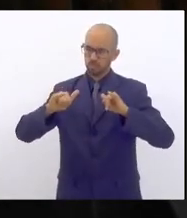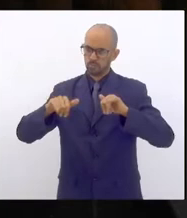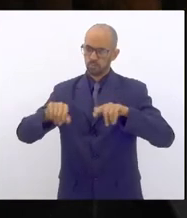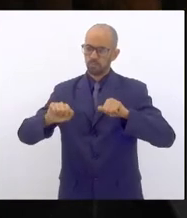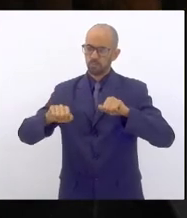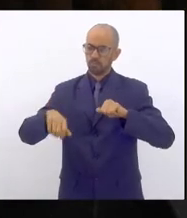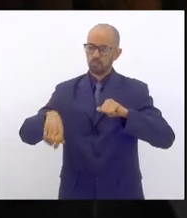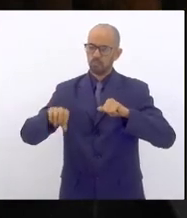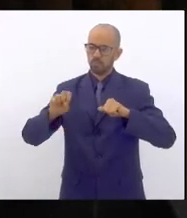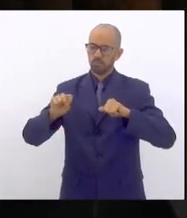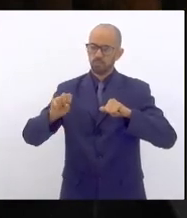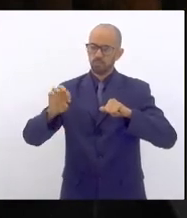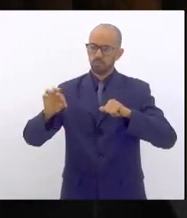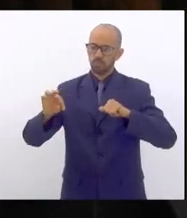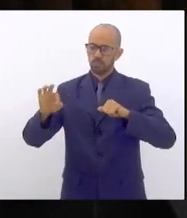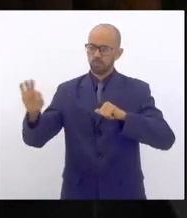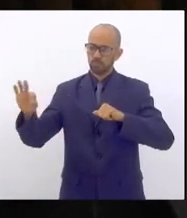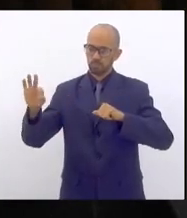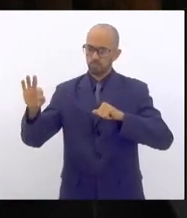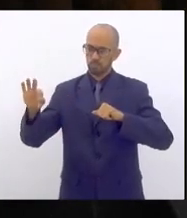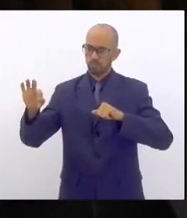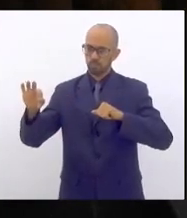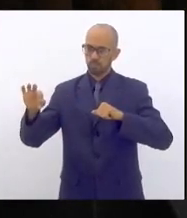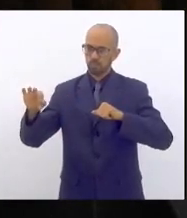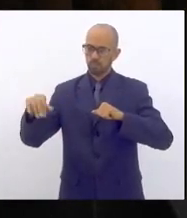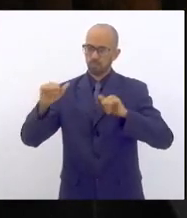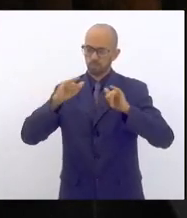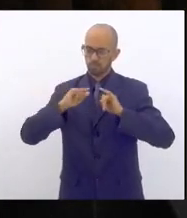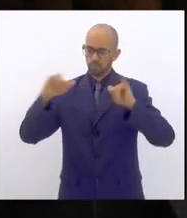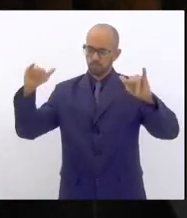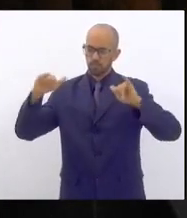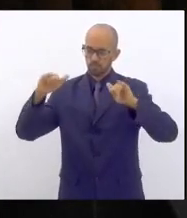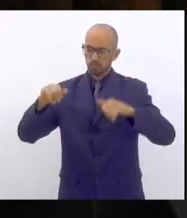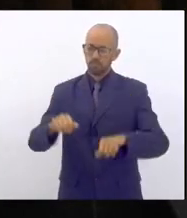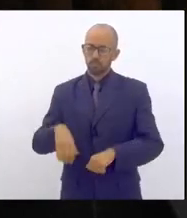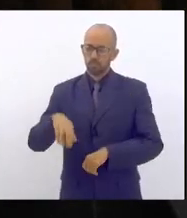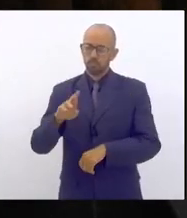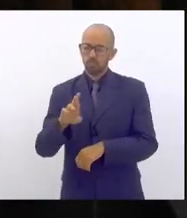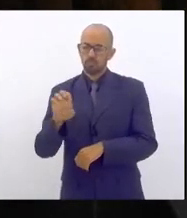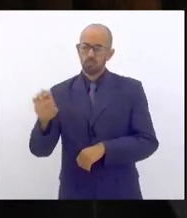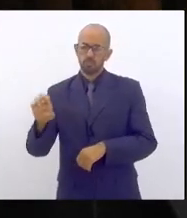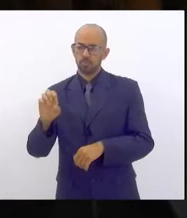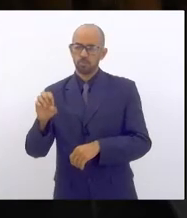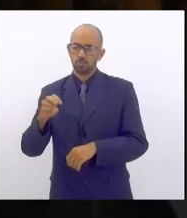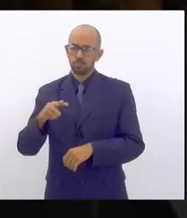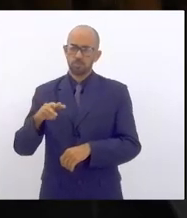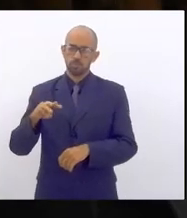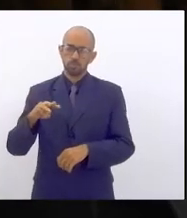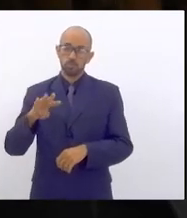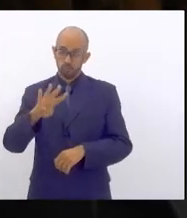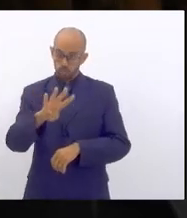Supremo Tribunal Federal, proferida no bojo da RE